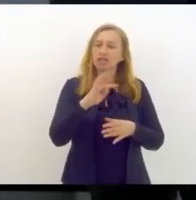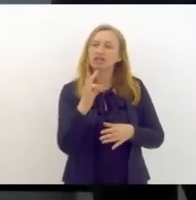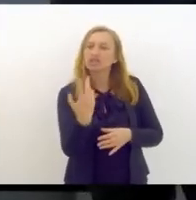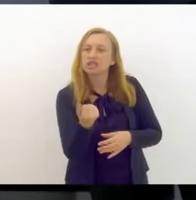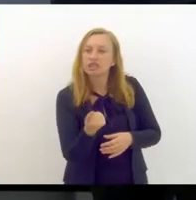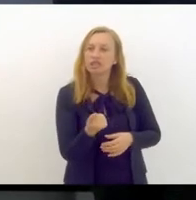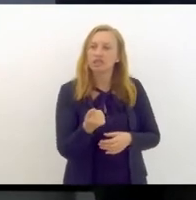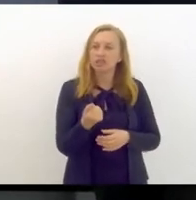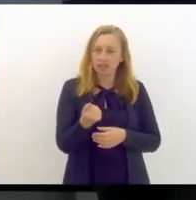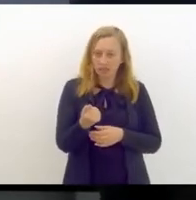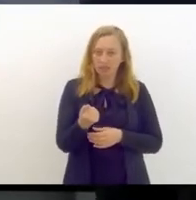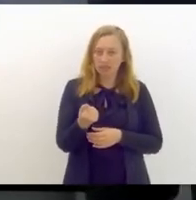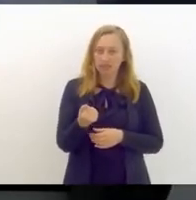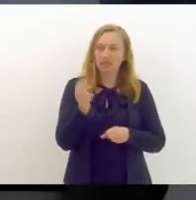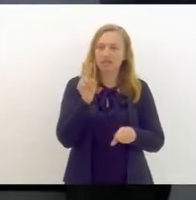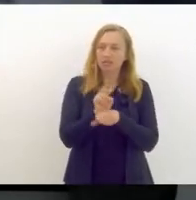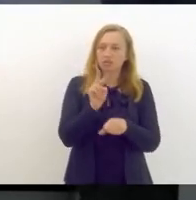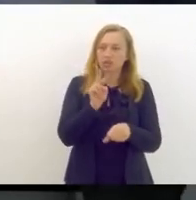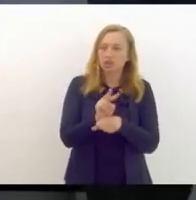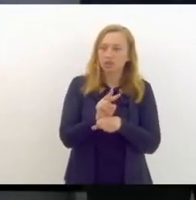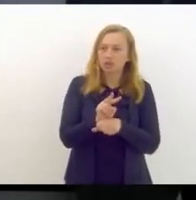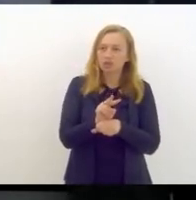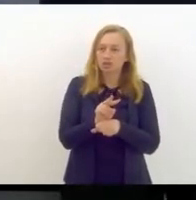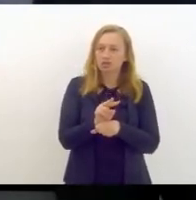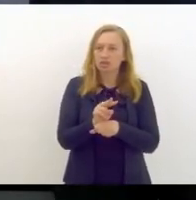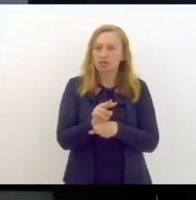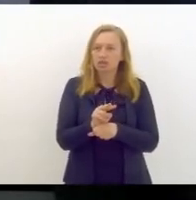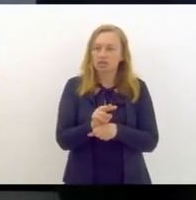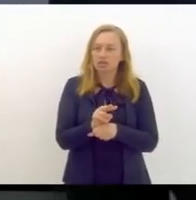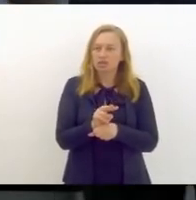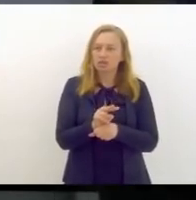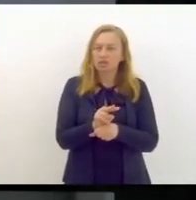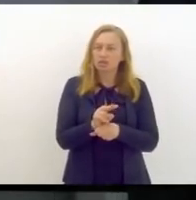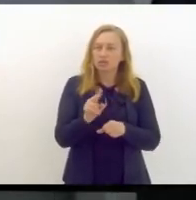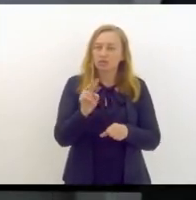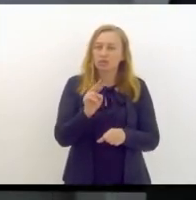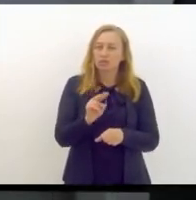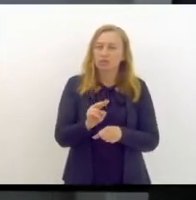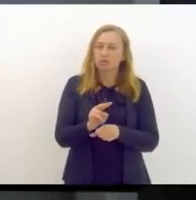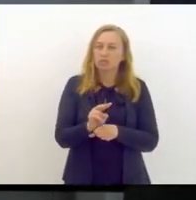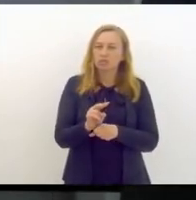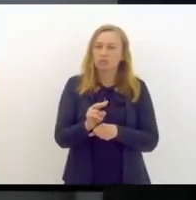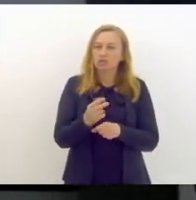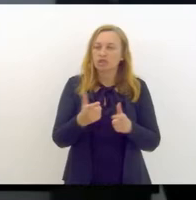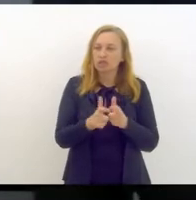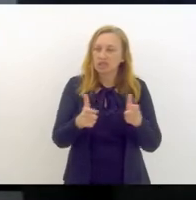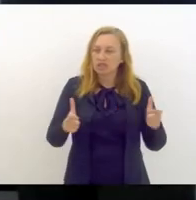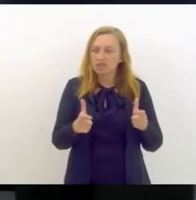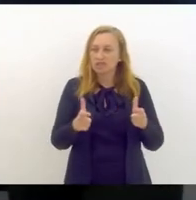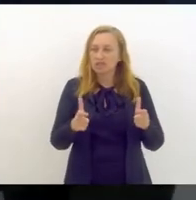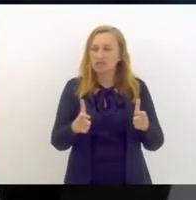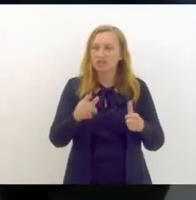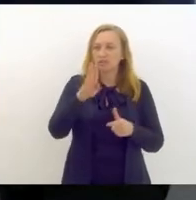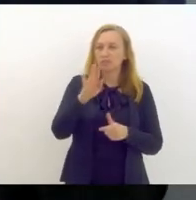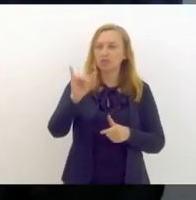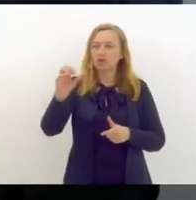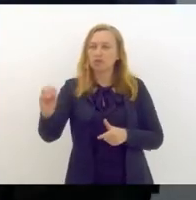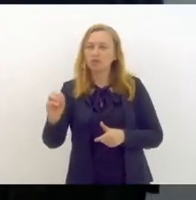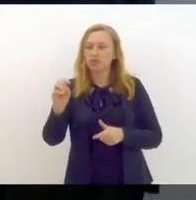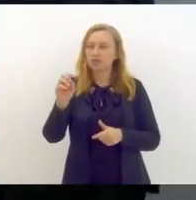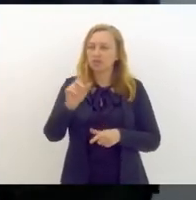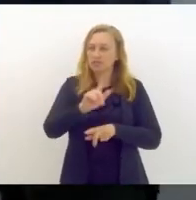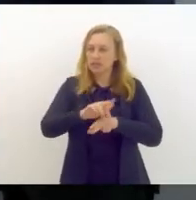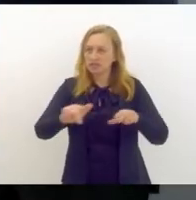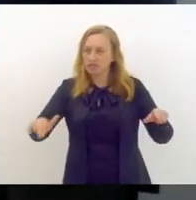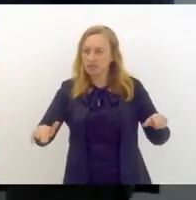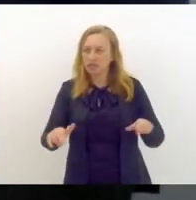das suas faixas marginais de proteção, ele ainda salvaguarda um patrimônio, uma riqueza enorme de biodiversidade, seja era da fauna